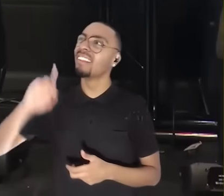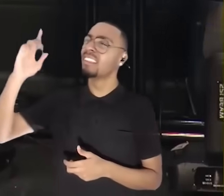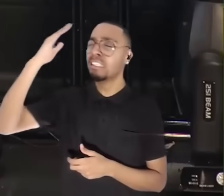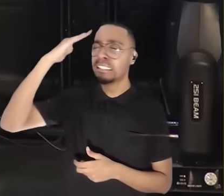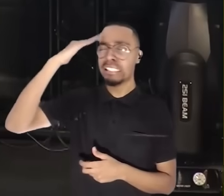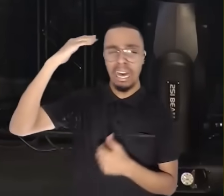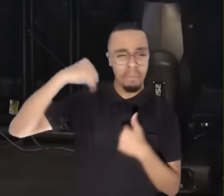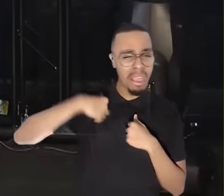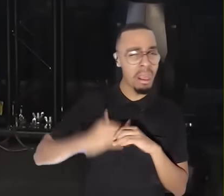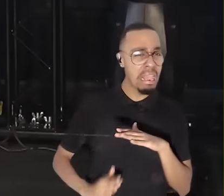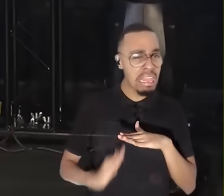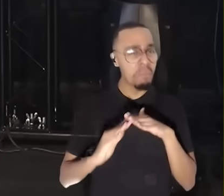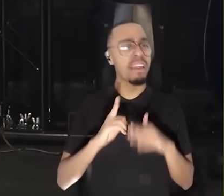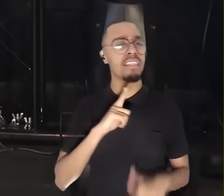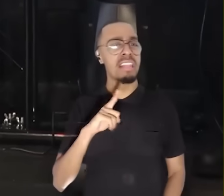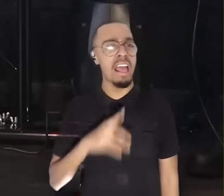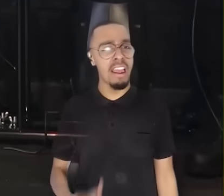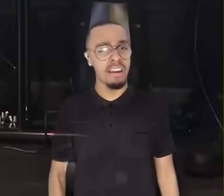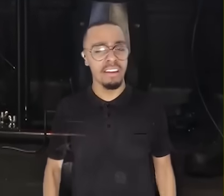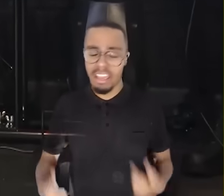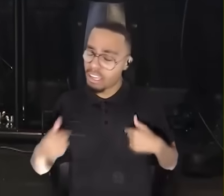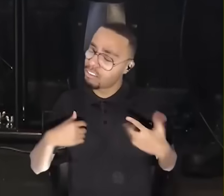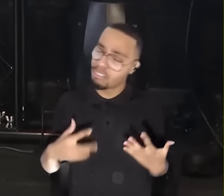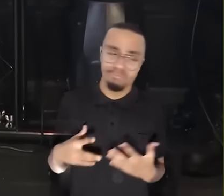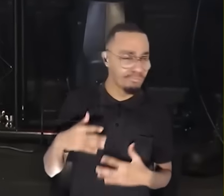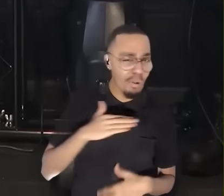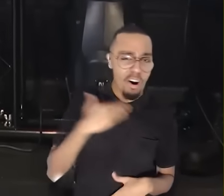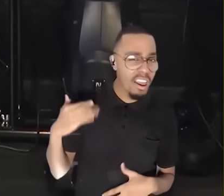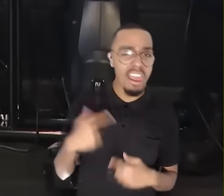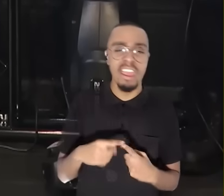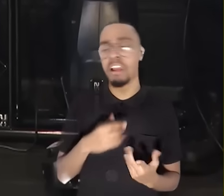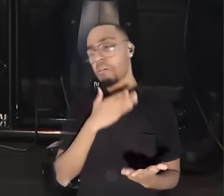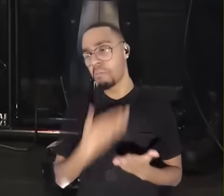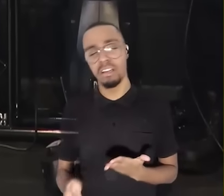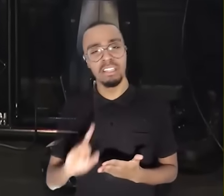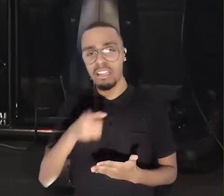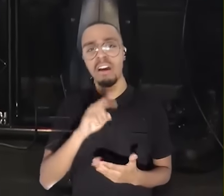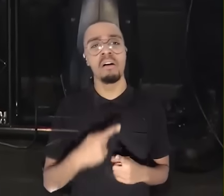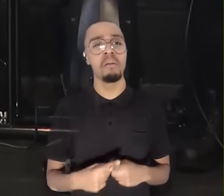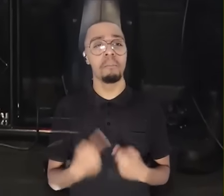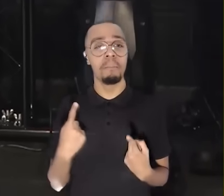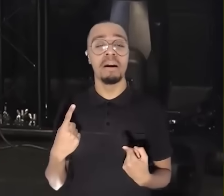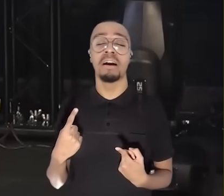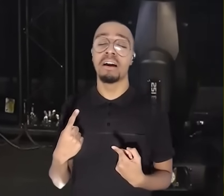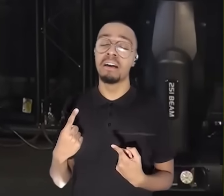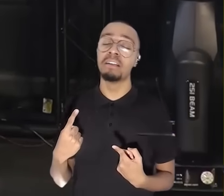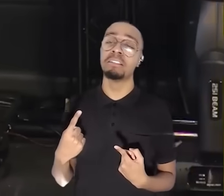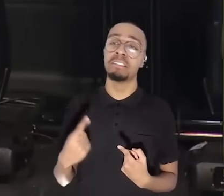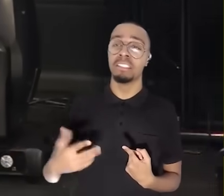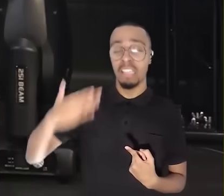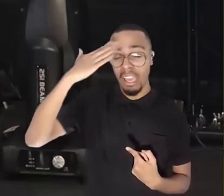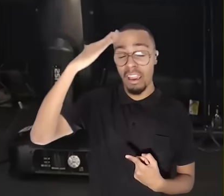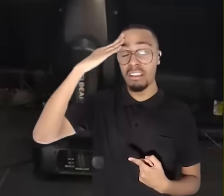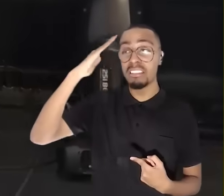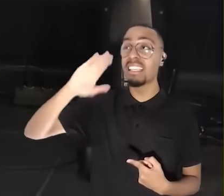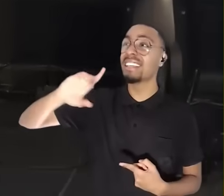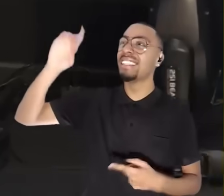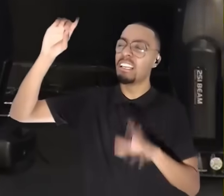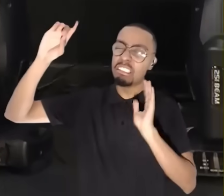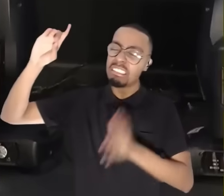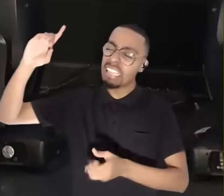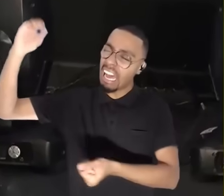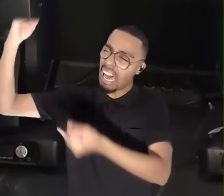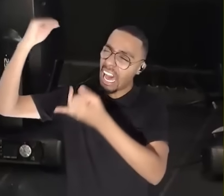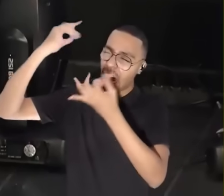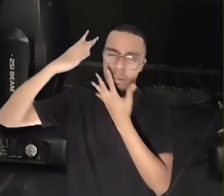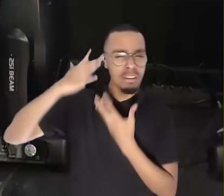vou quebrar, eu não vou morrer, eu não vou falir, porque eu estou guardado nele. Eu já fui abençoado.